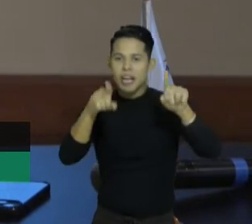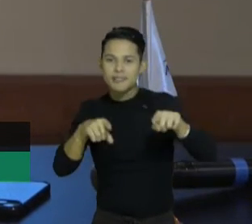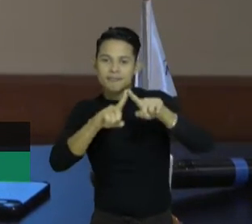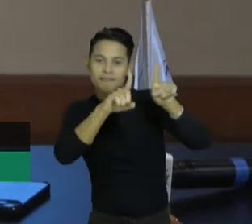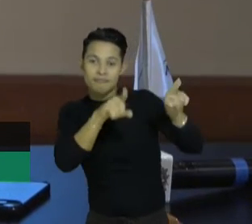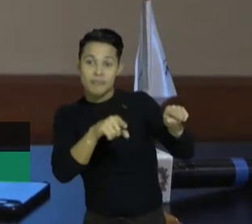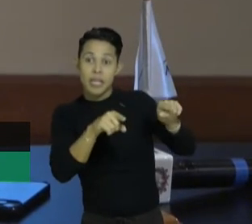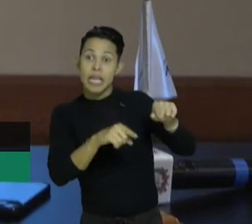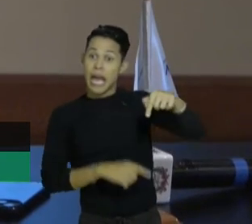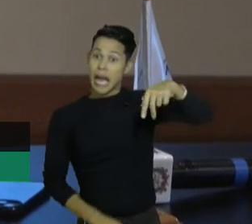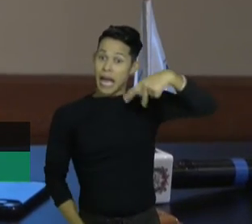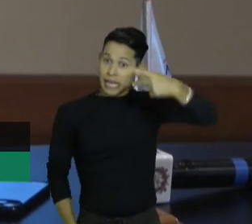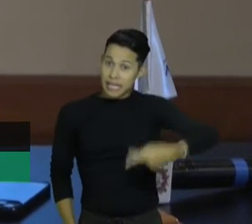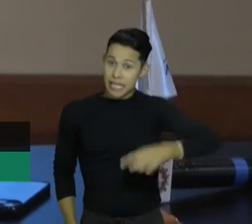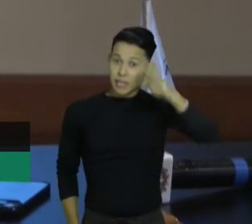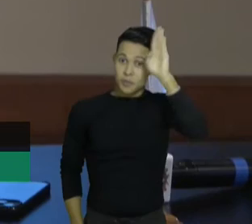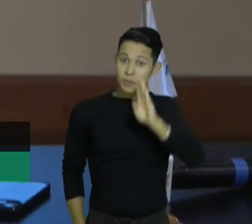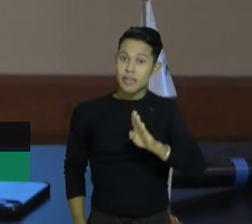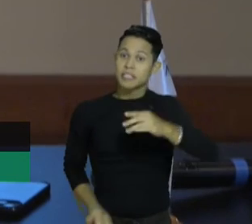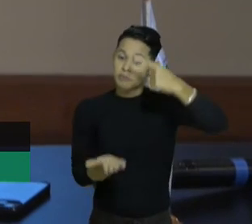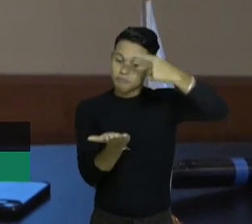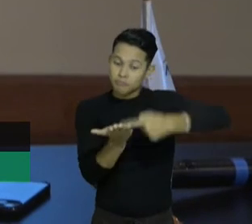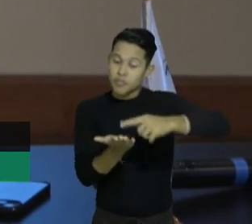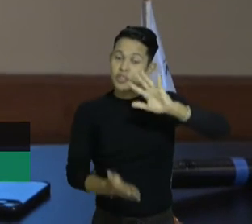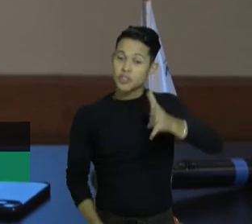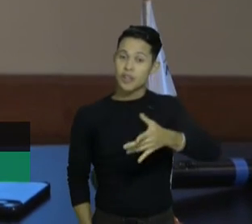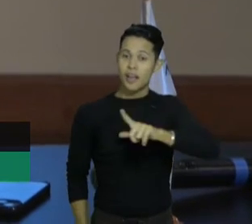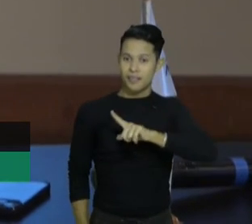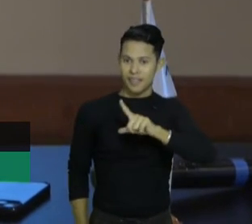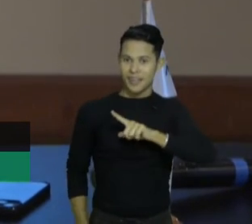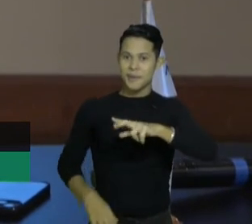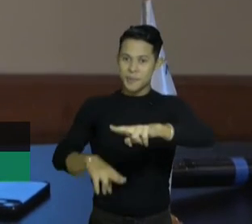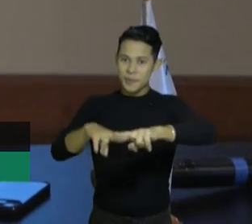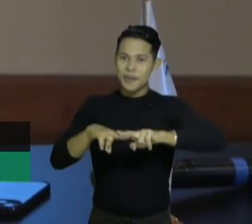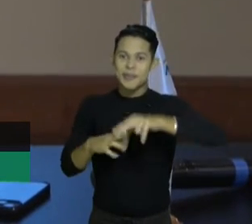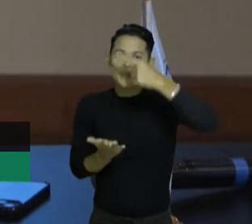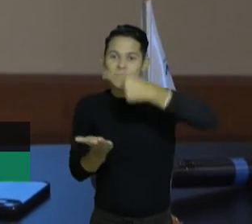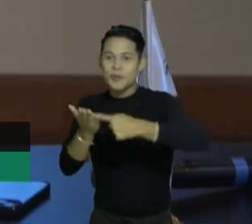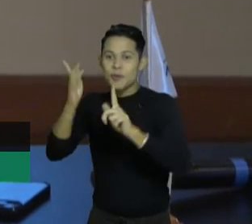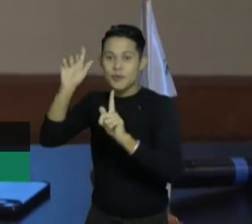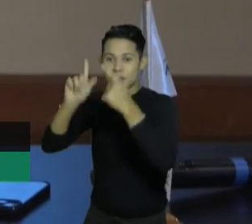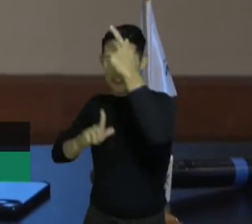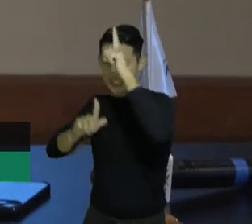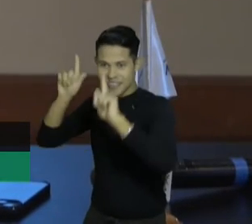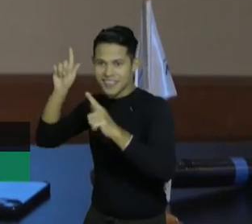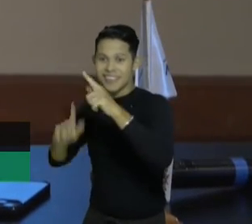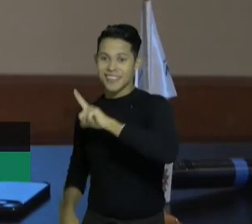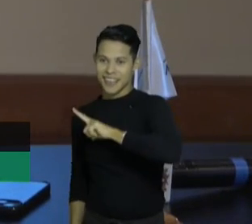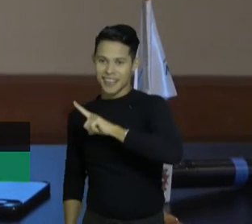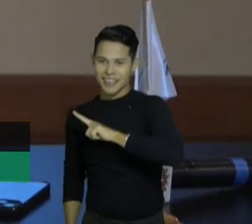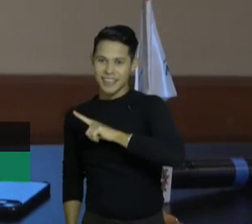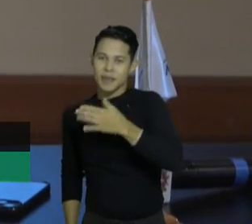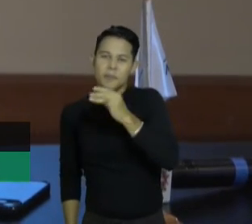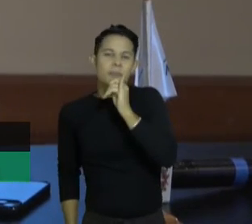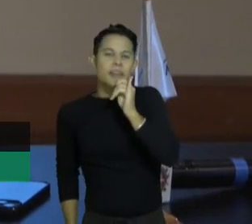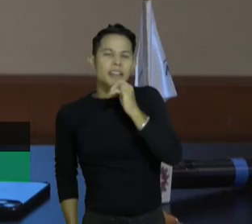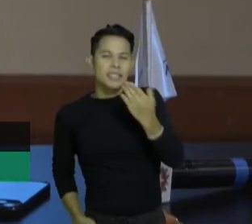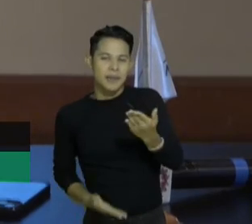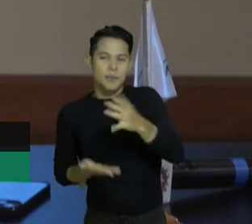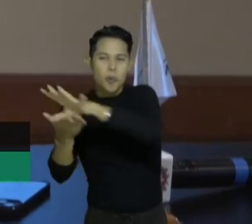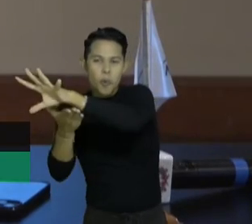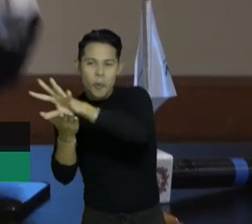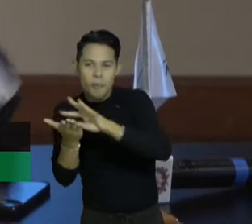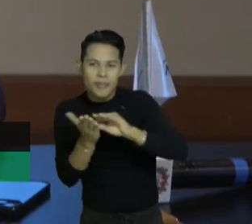tem esse acordo o acordo com o Chile é justamente esse acordo é só pegar aquele template fazer um copy em Cola evidentemente